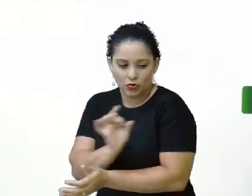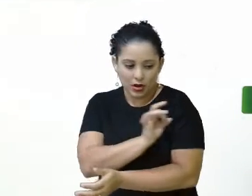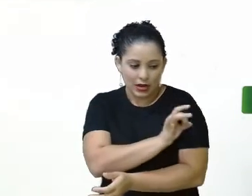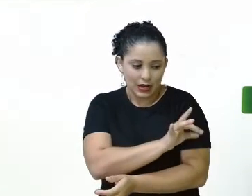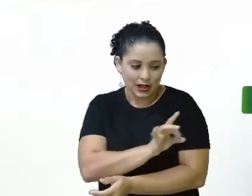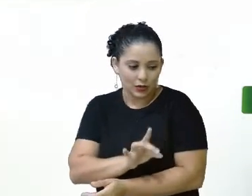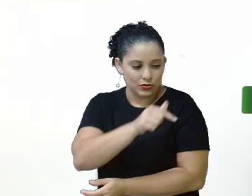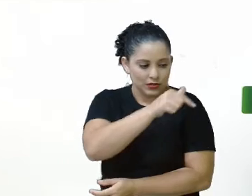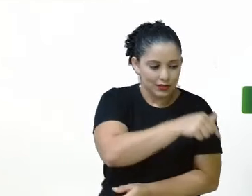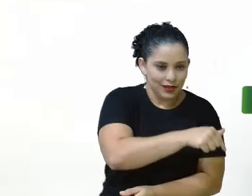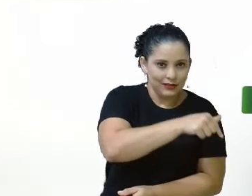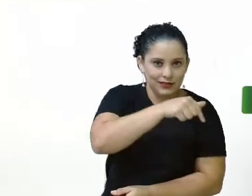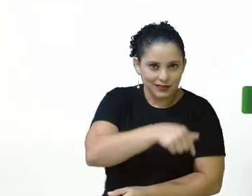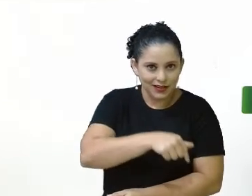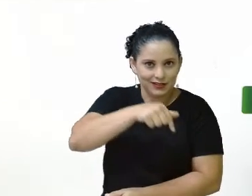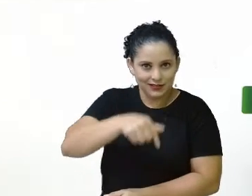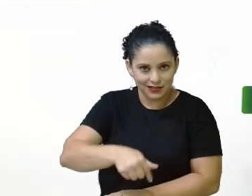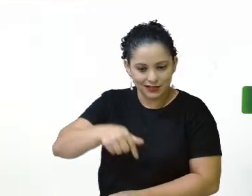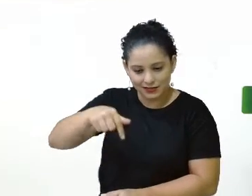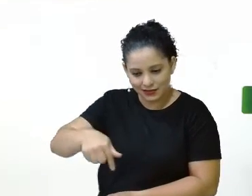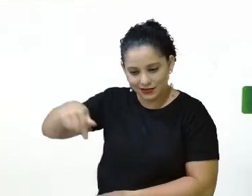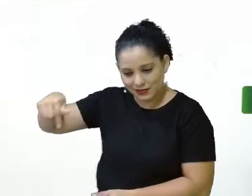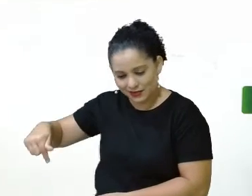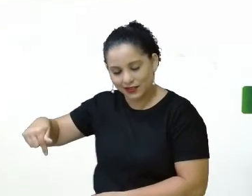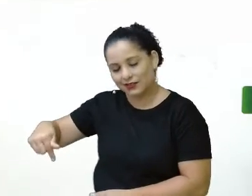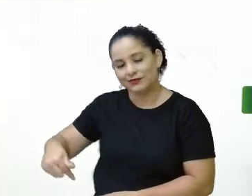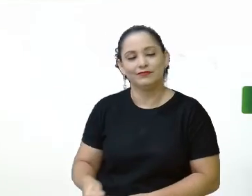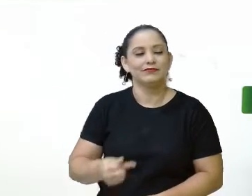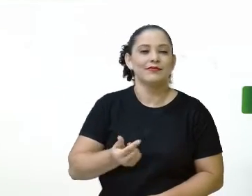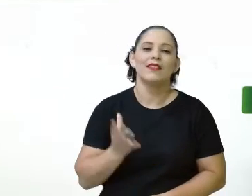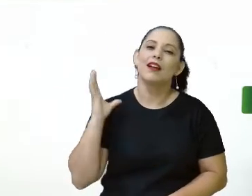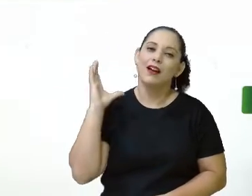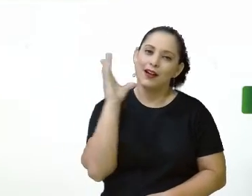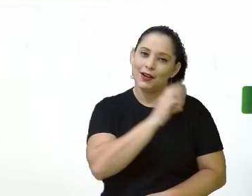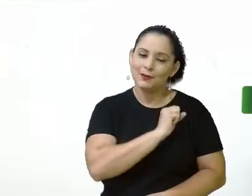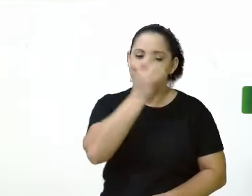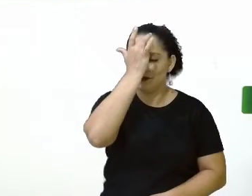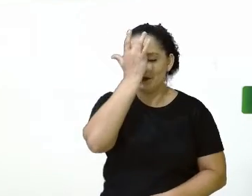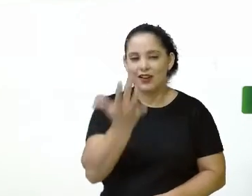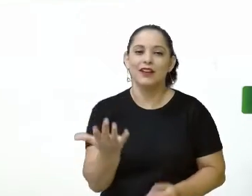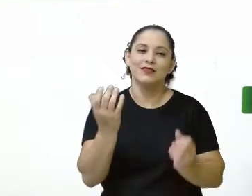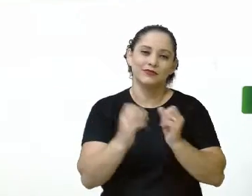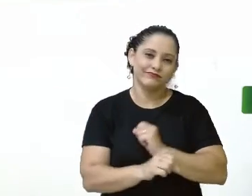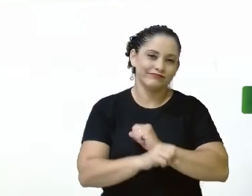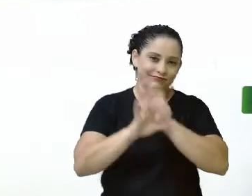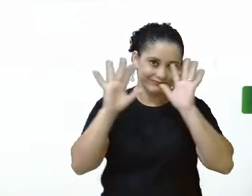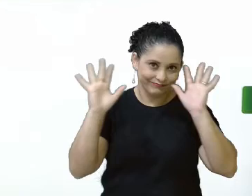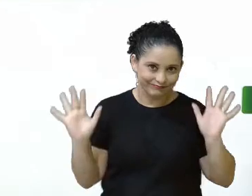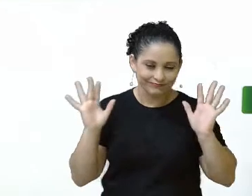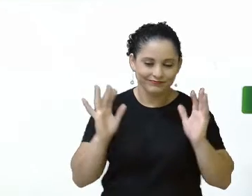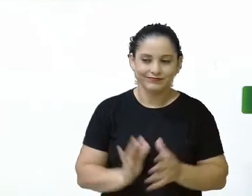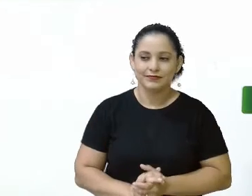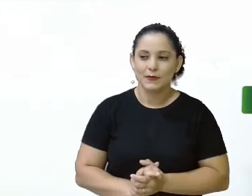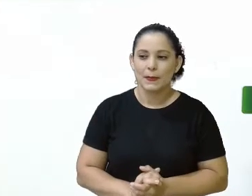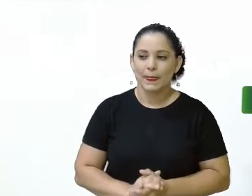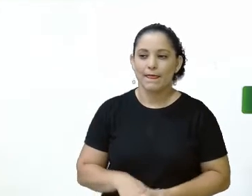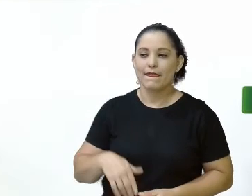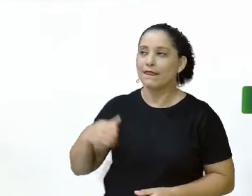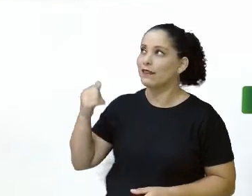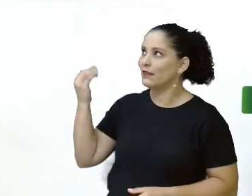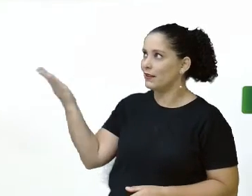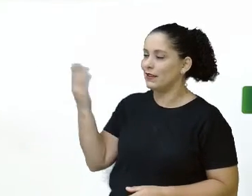alunos. Fácil e rápido. Claro, gente, que a mancala não vai estar